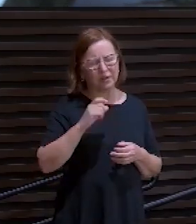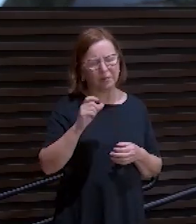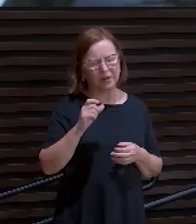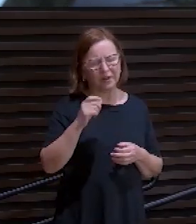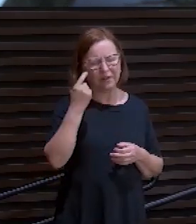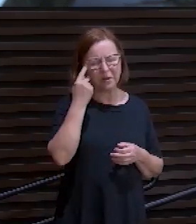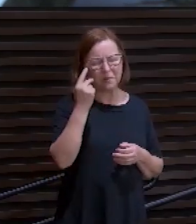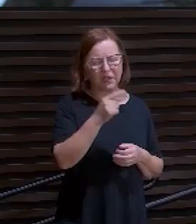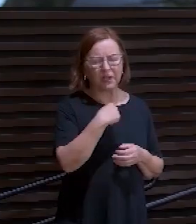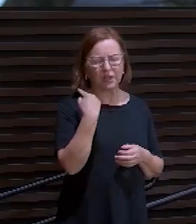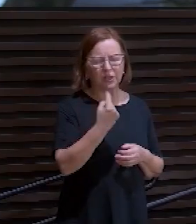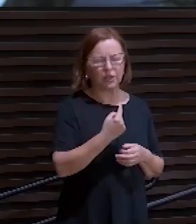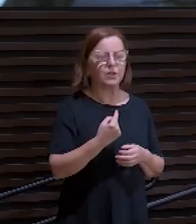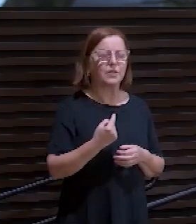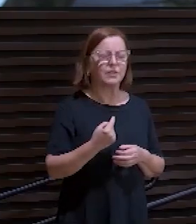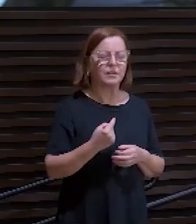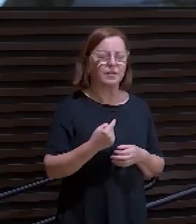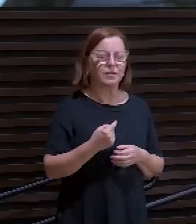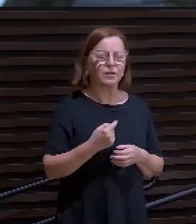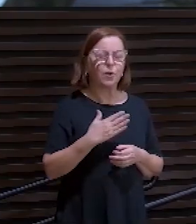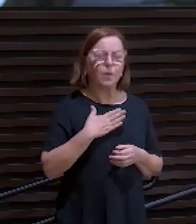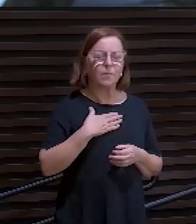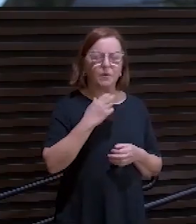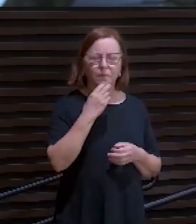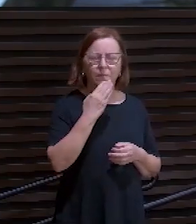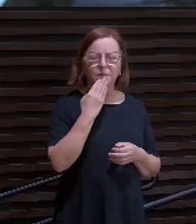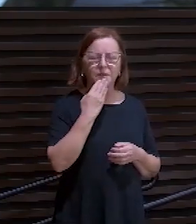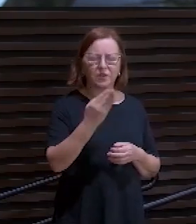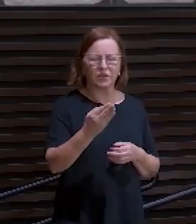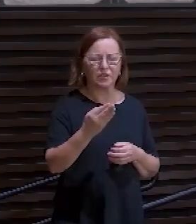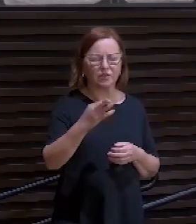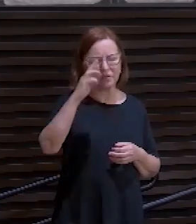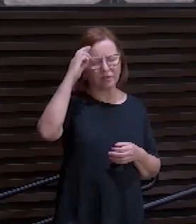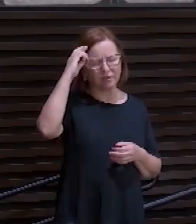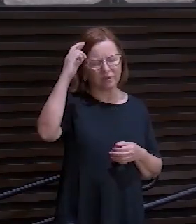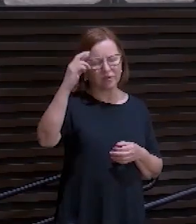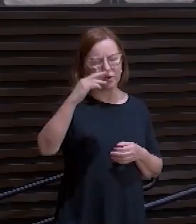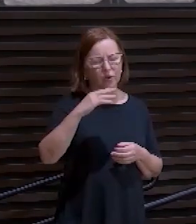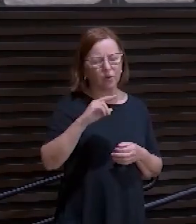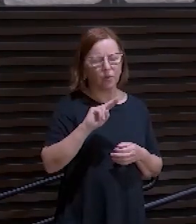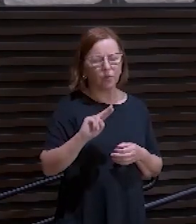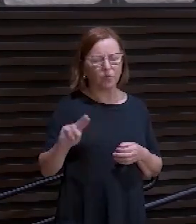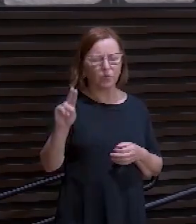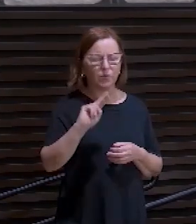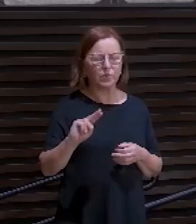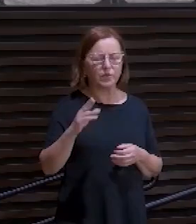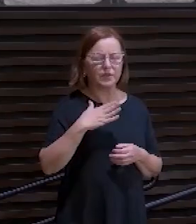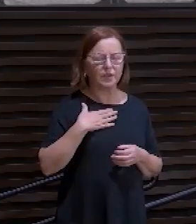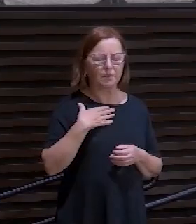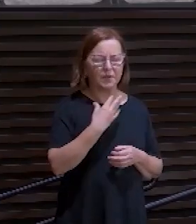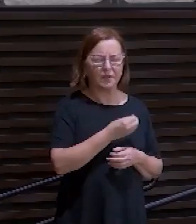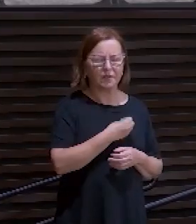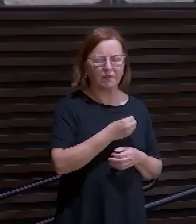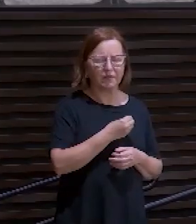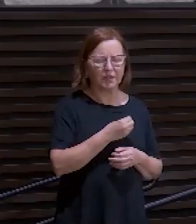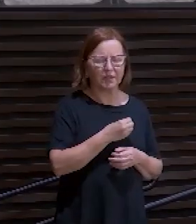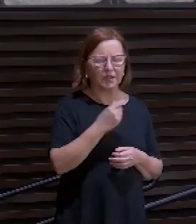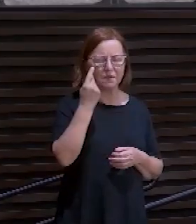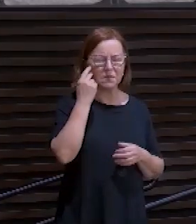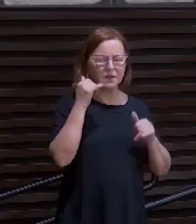desta palavra o Senhor me use como instrumento do Senhor, como arauto do